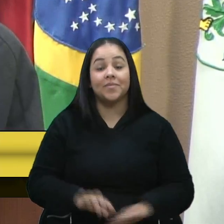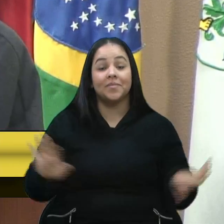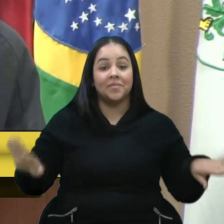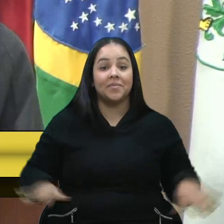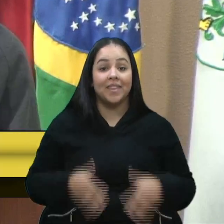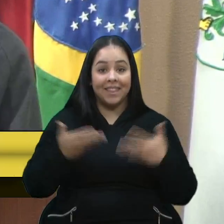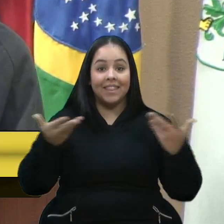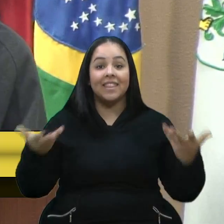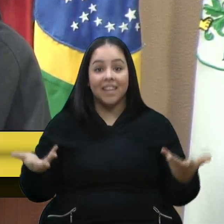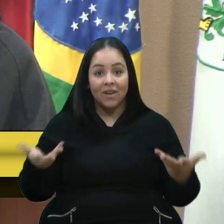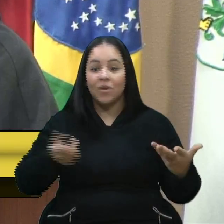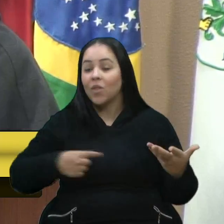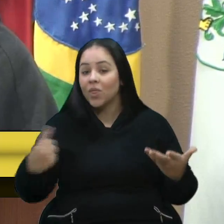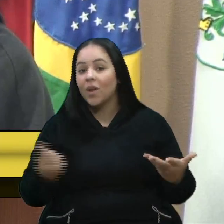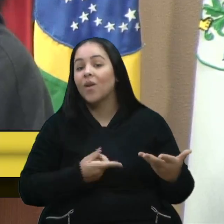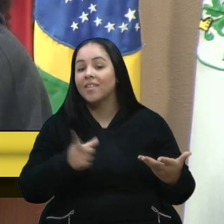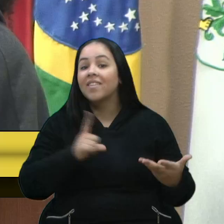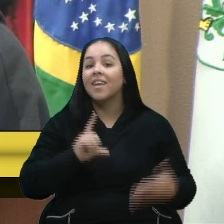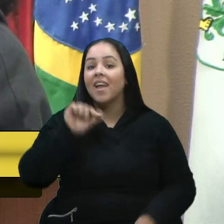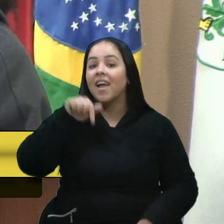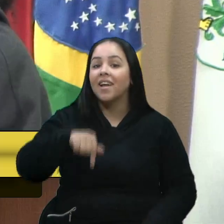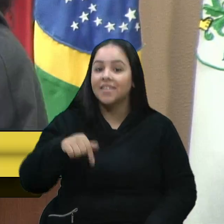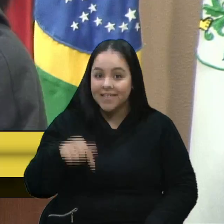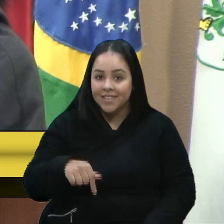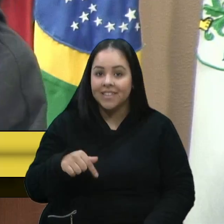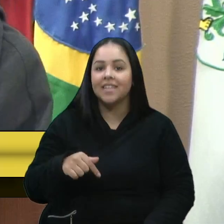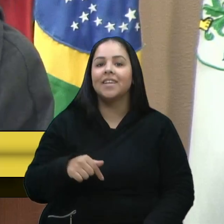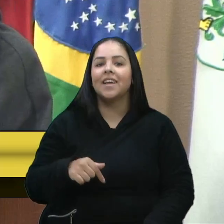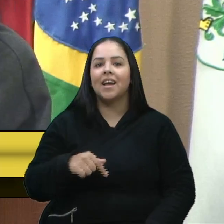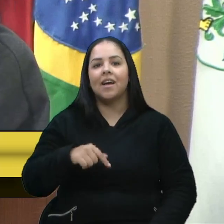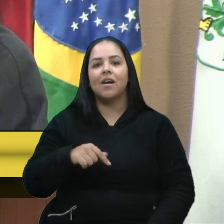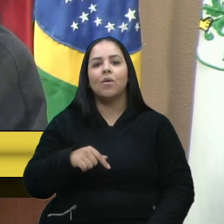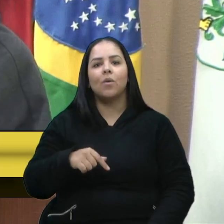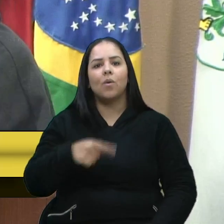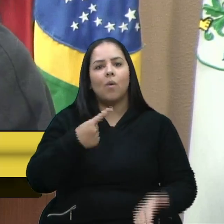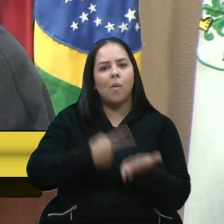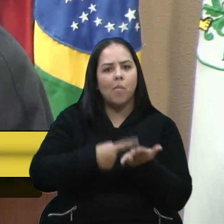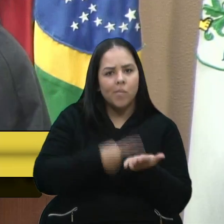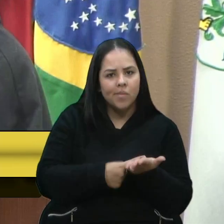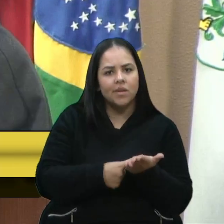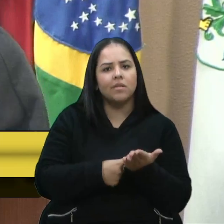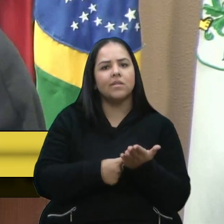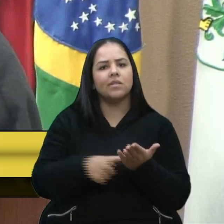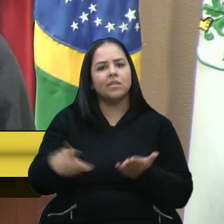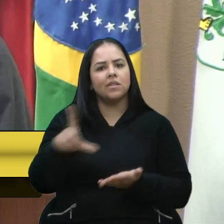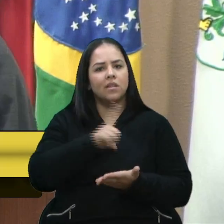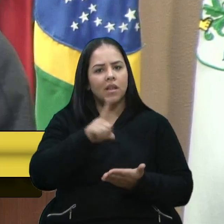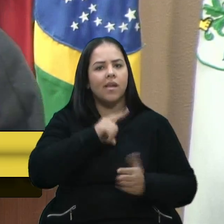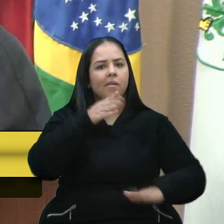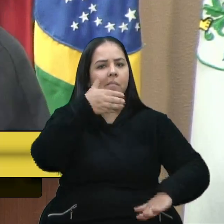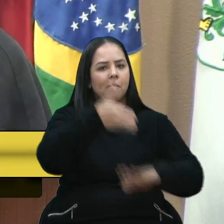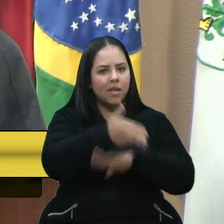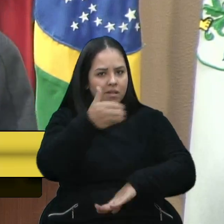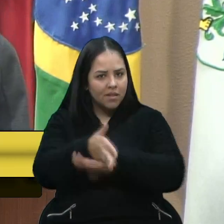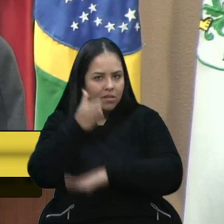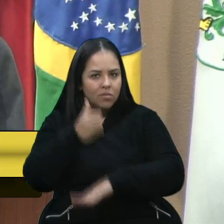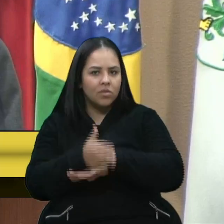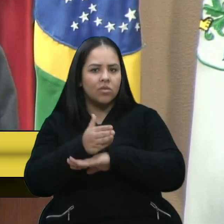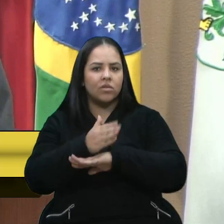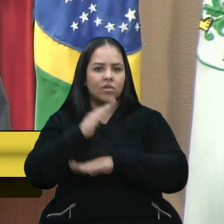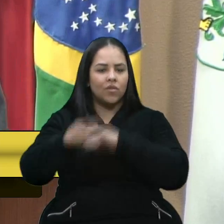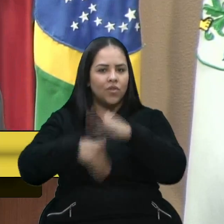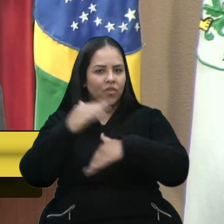aqui, a gente tem que também deixar a tarefa e o compromisso de termos participação na construção